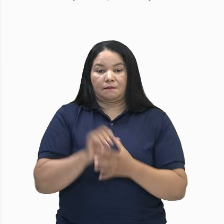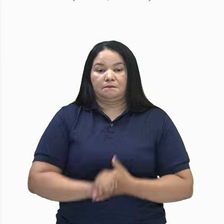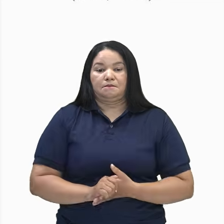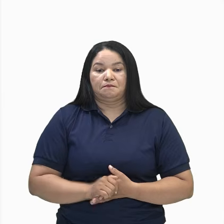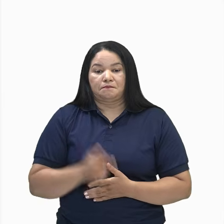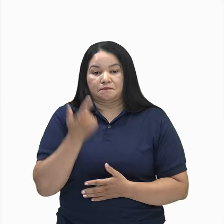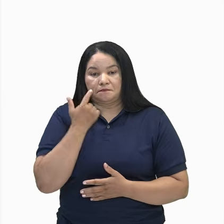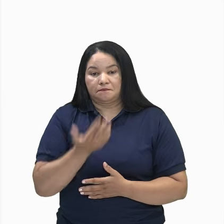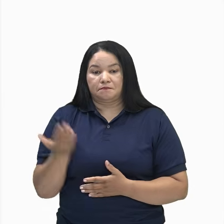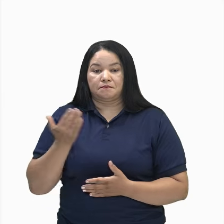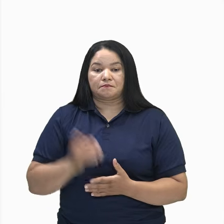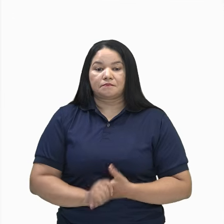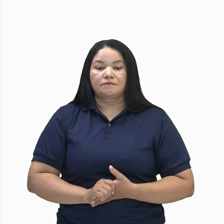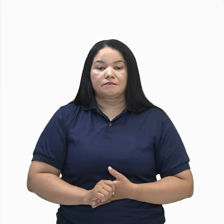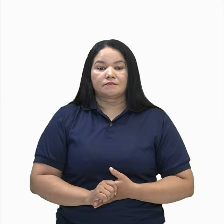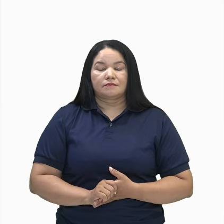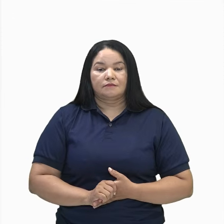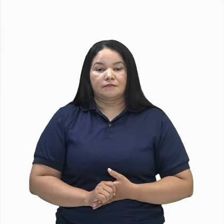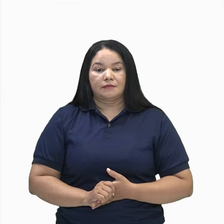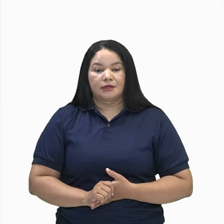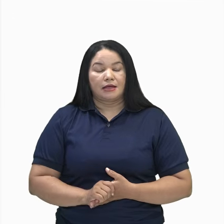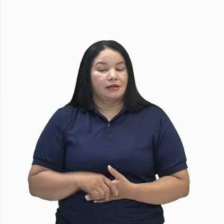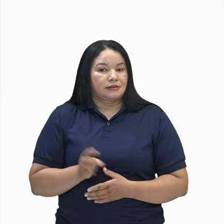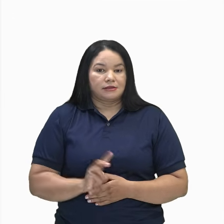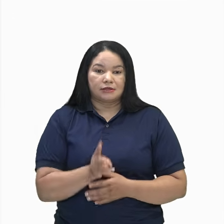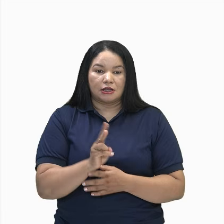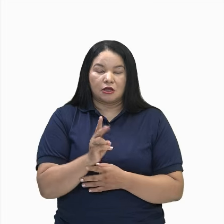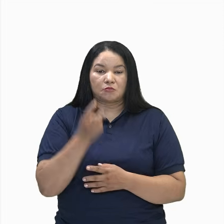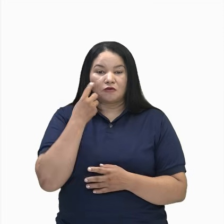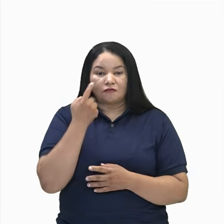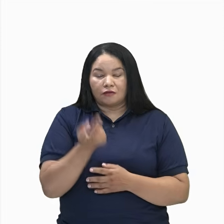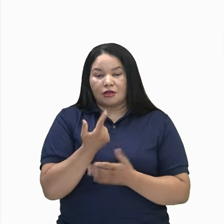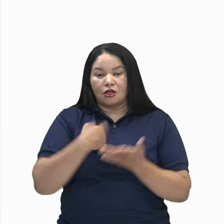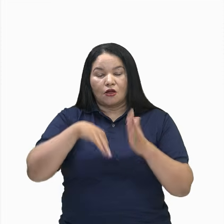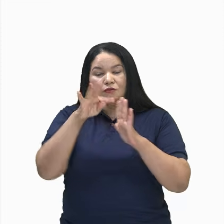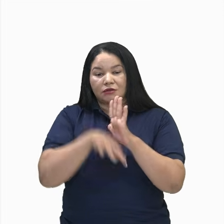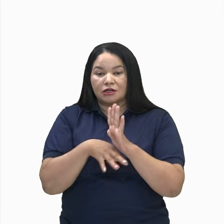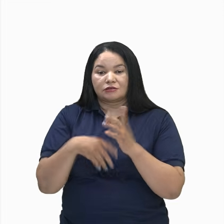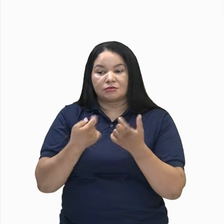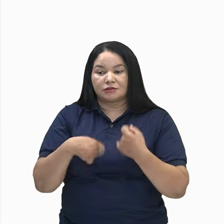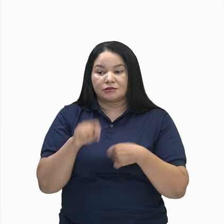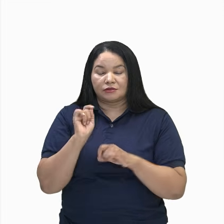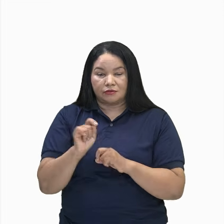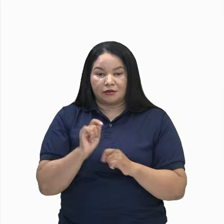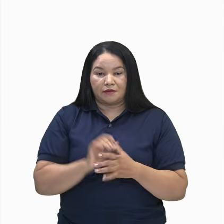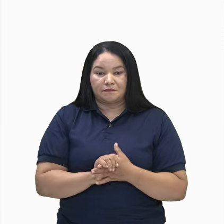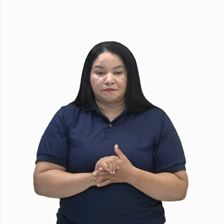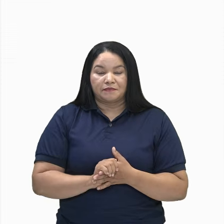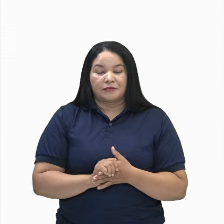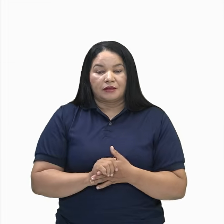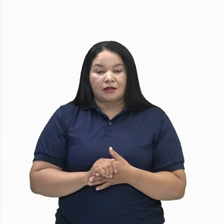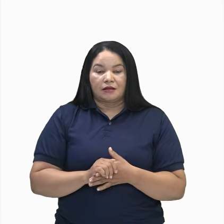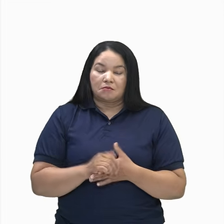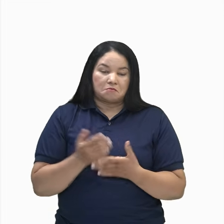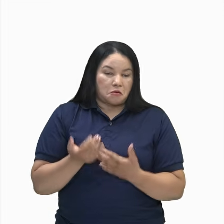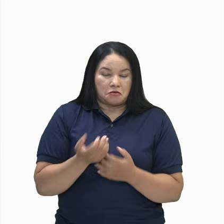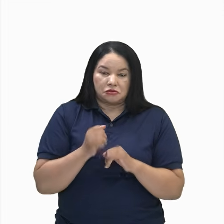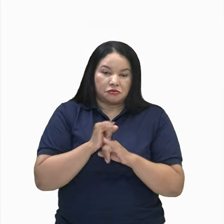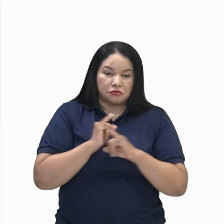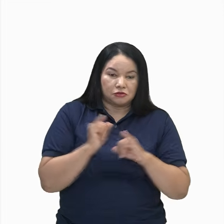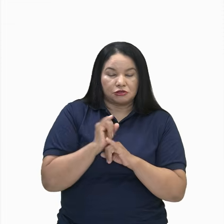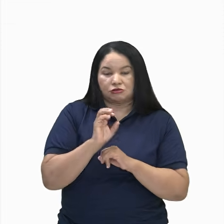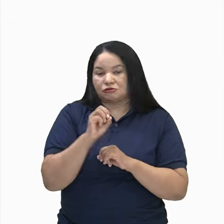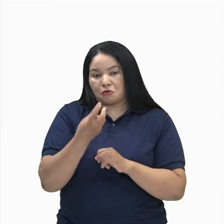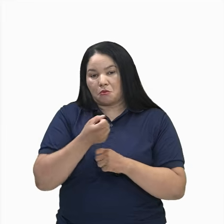favor. Sempre que nós estivermos diante de um texto jornalístico, seja notícia ou